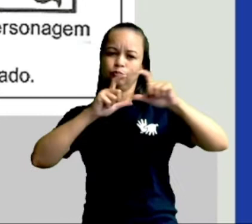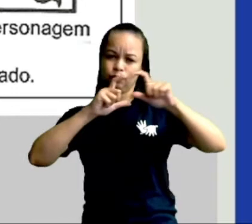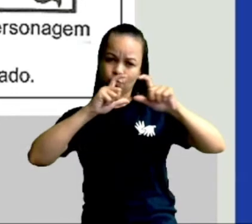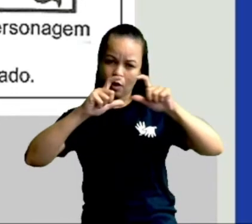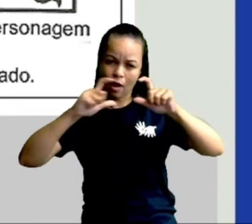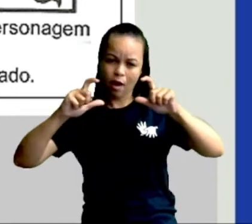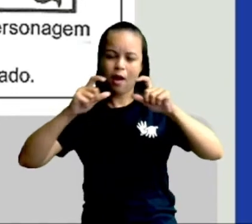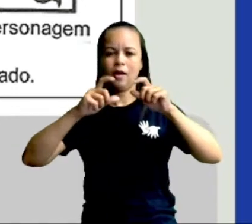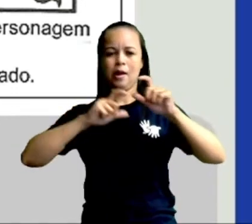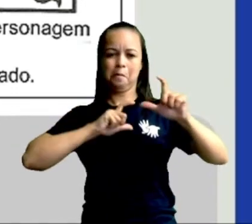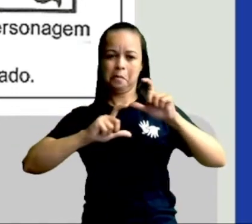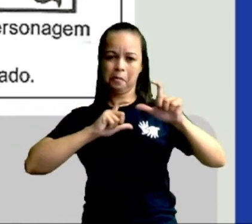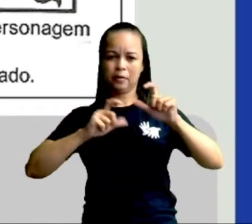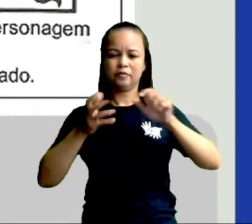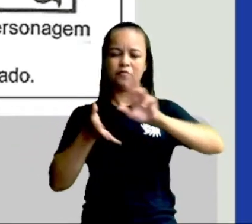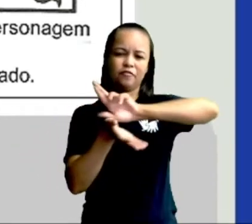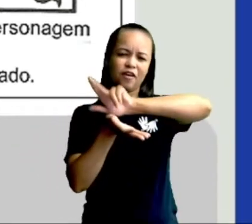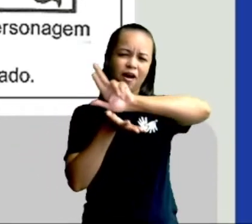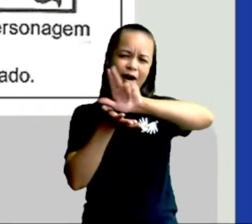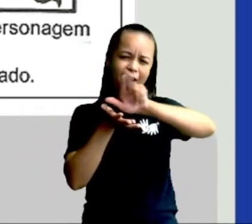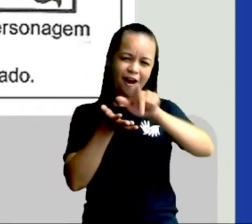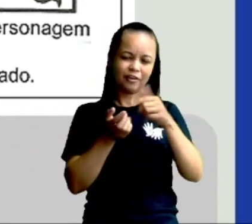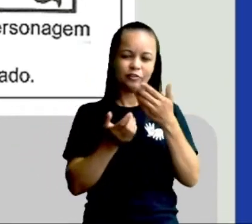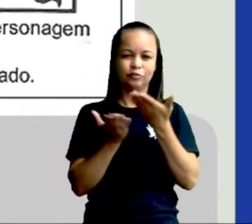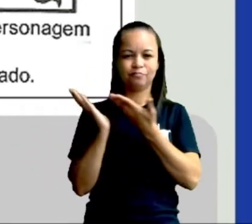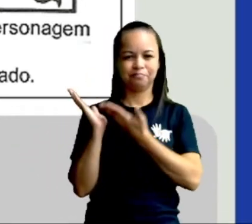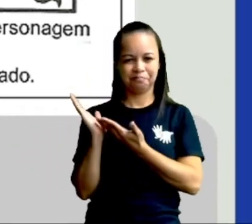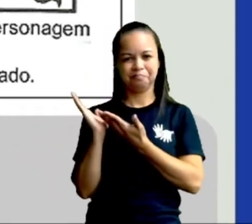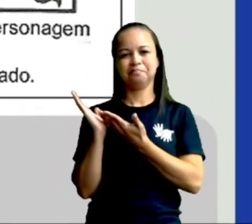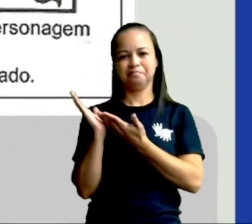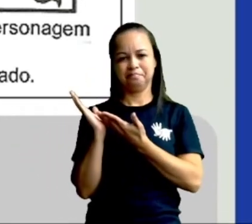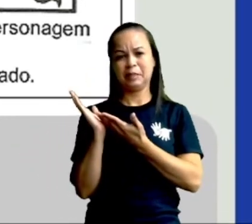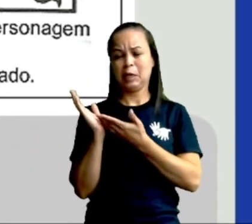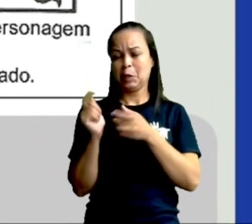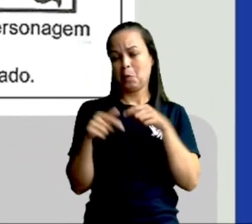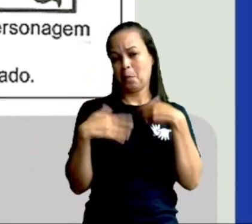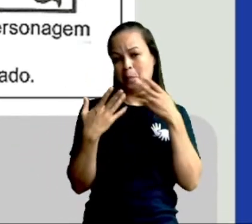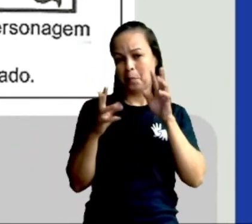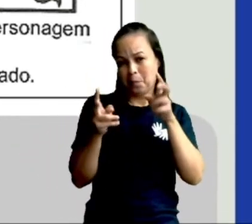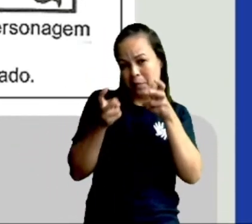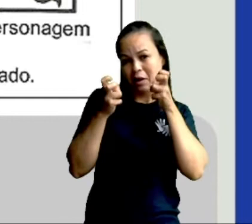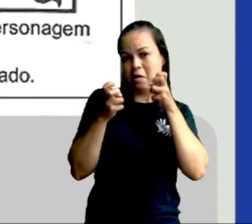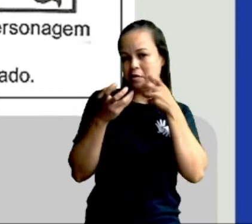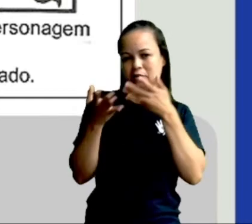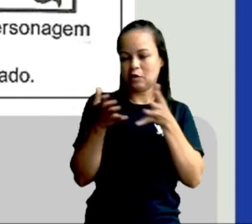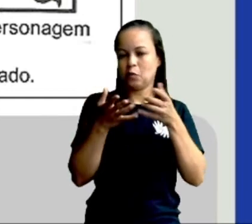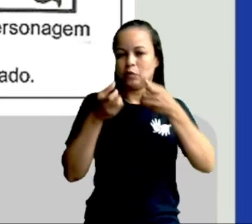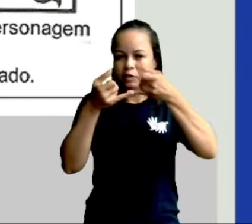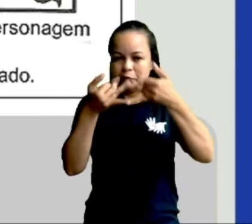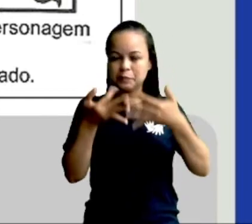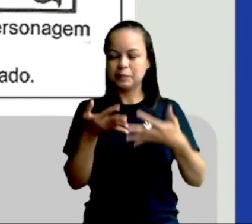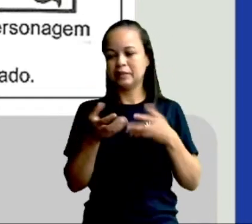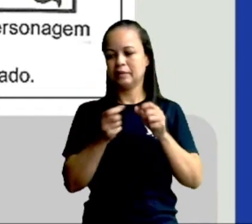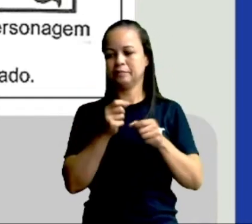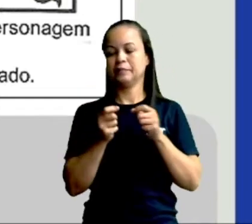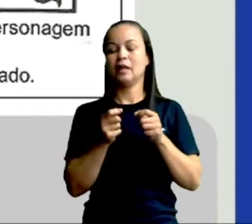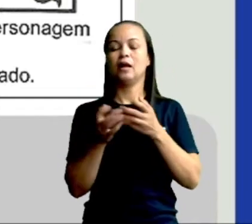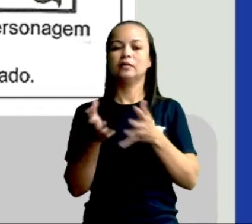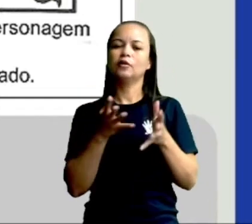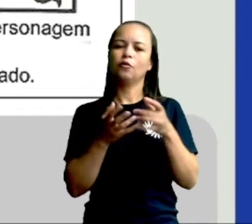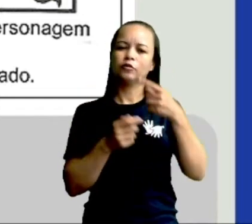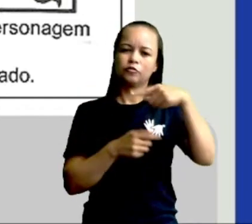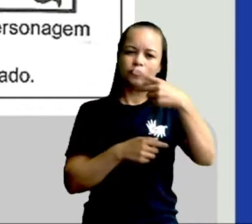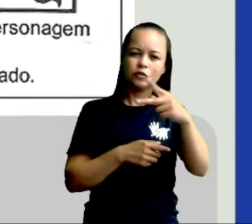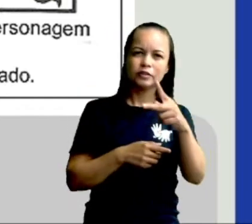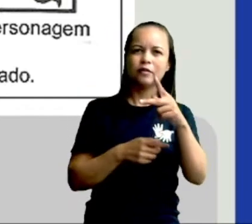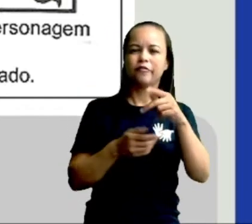você já viu vários desses e muitas vezes nem prestou atenção o que ele quer dizer. Então, quando você for escrever ou quando você for ler,